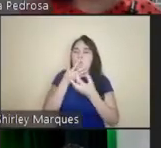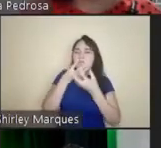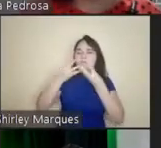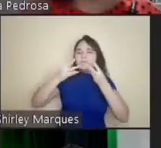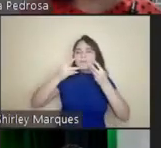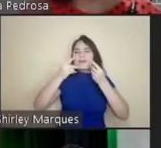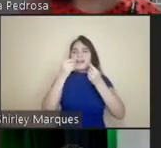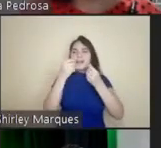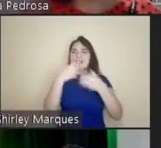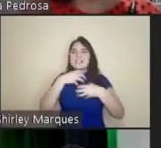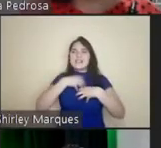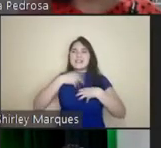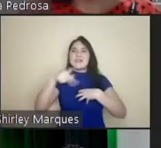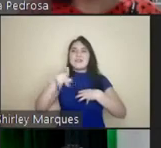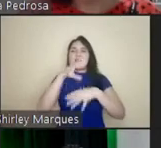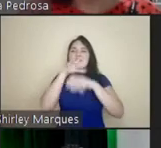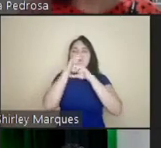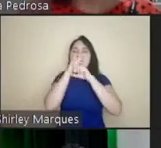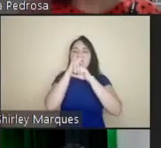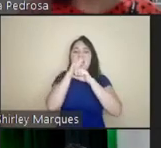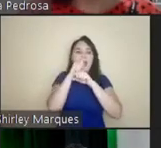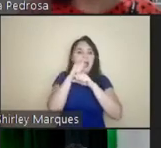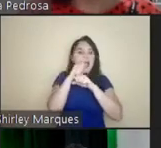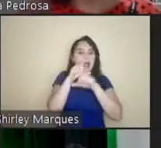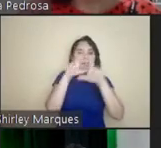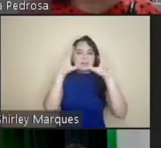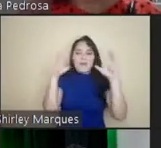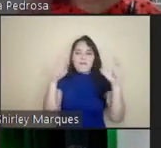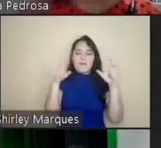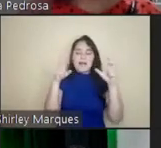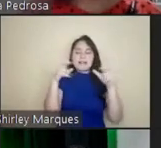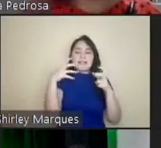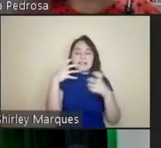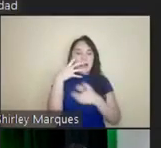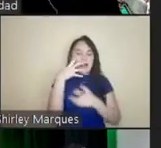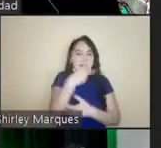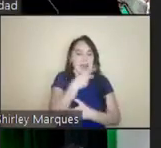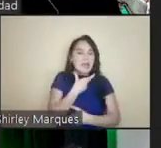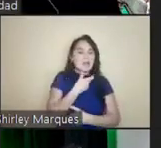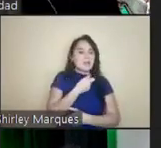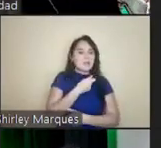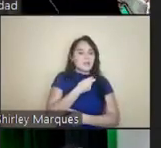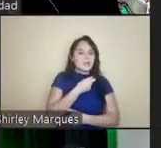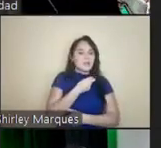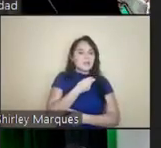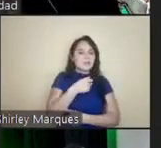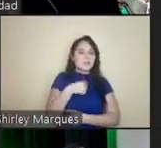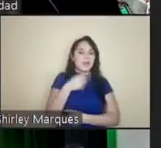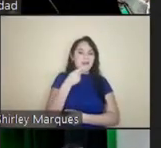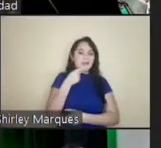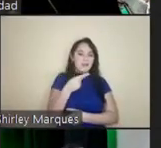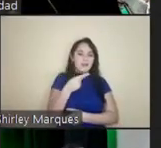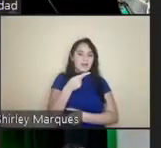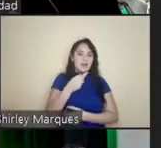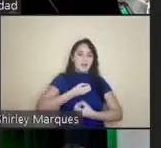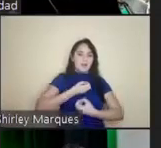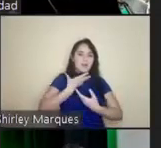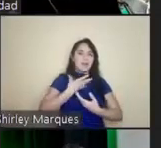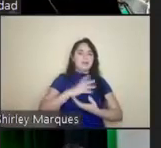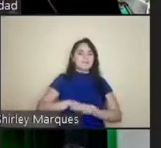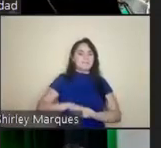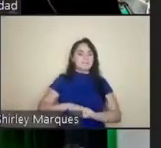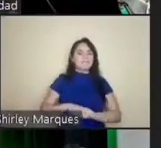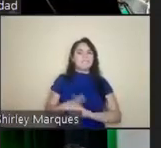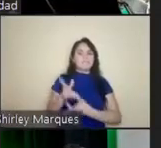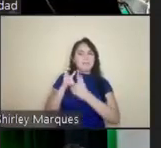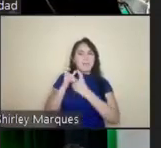É tão lindo isso teu, Mavi. É muito lindo. Aí eu disse assim, ouvi dizer que teu segredo